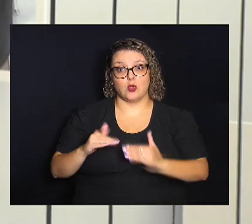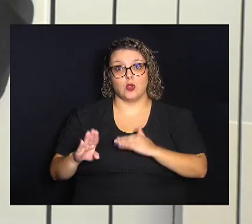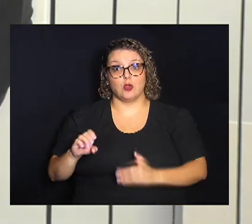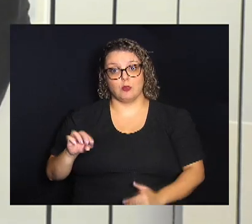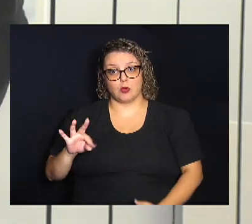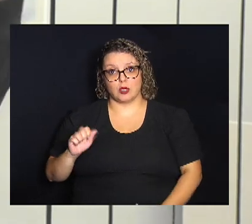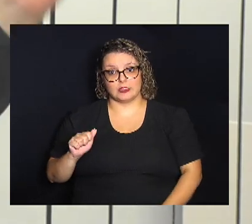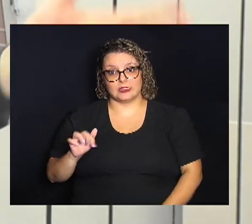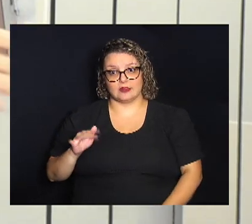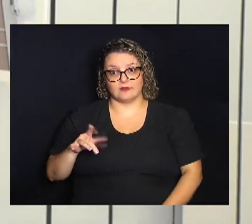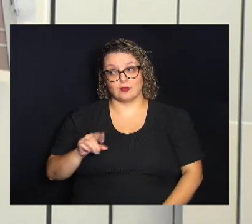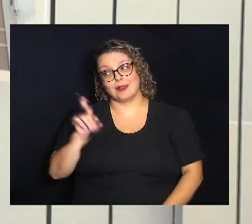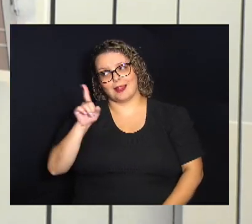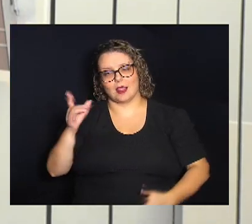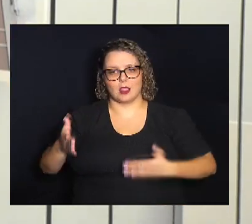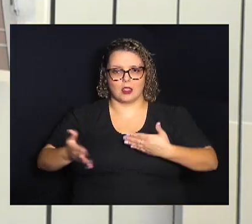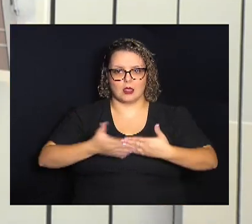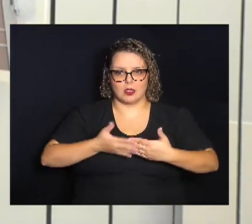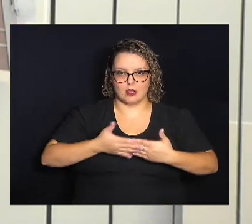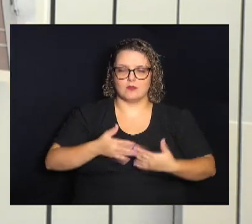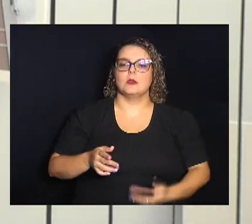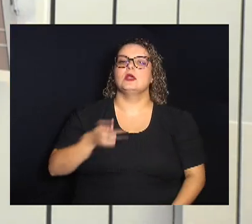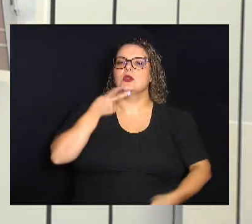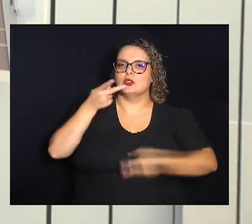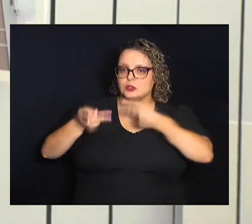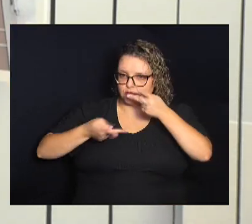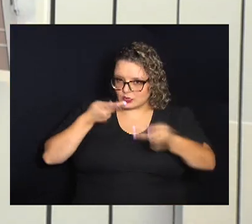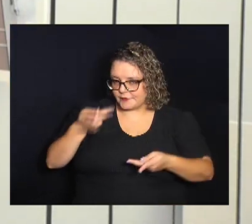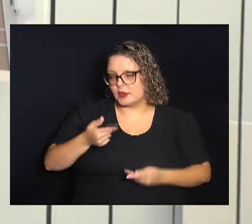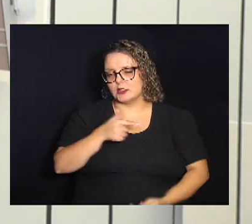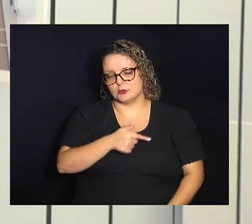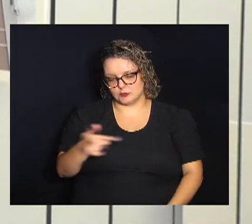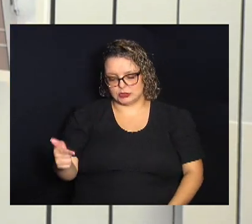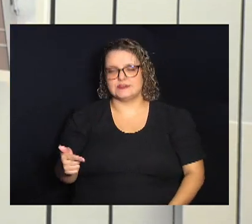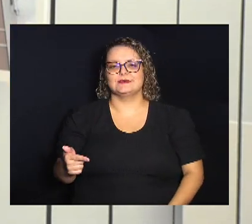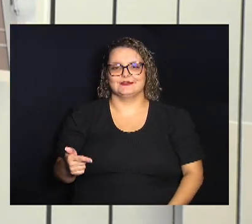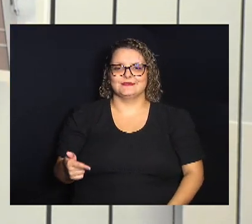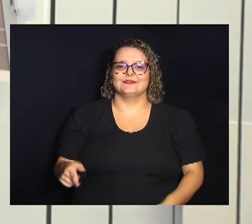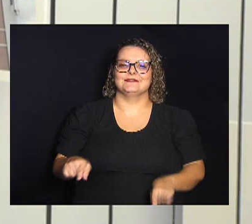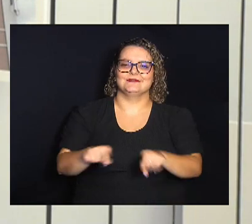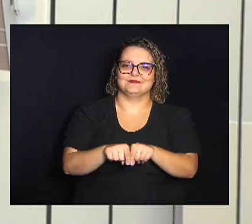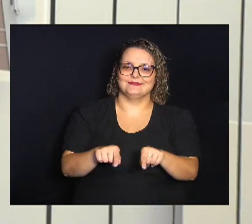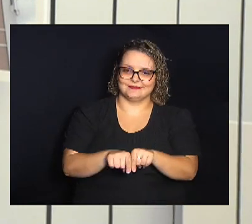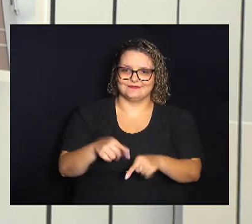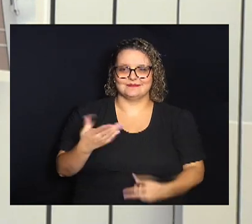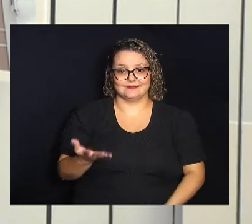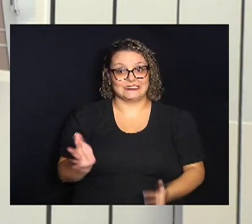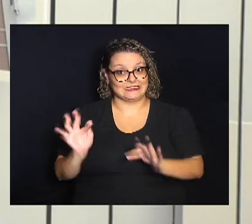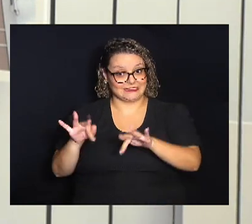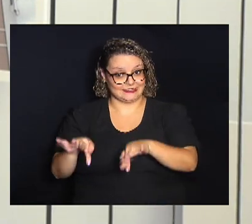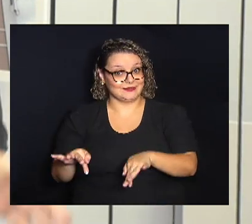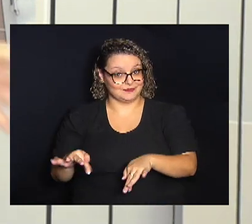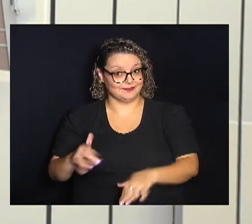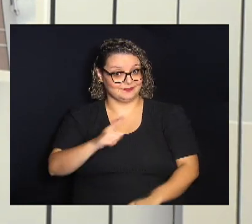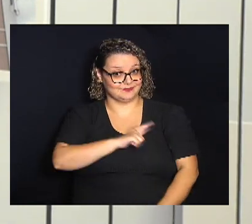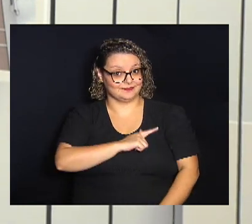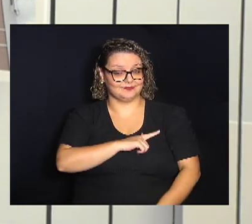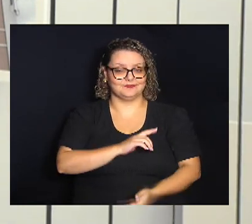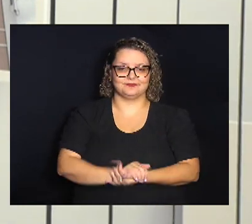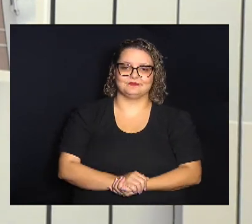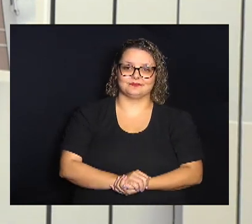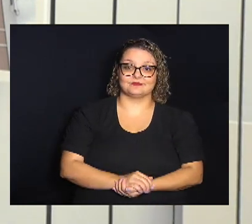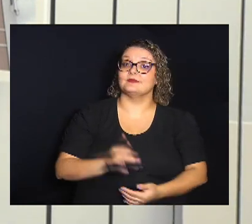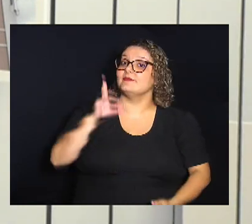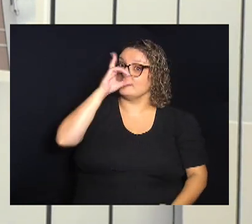partida lá em Ribeirão Preto. Ao longo desta semana, a gente atualiza também esta reta final para o Guarani. E no